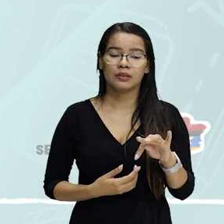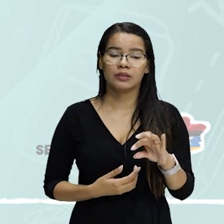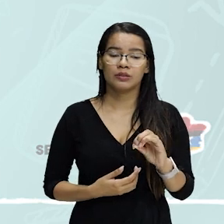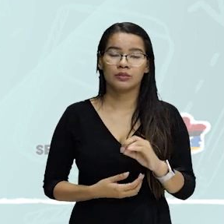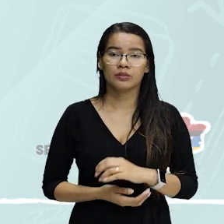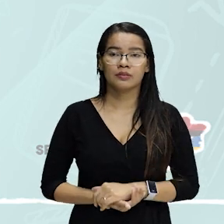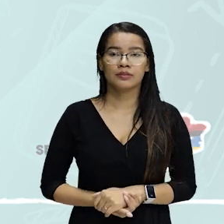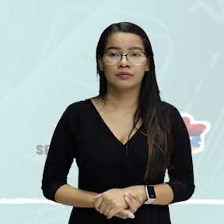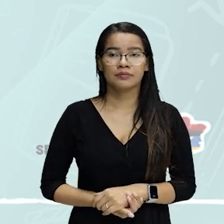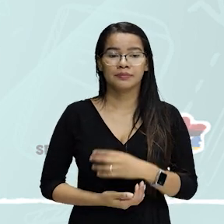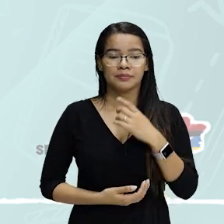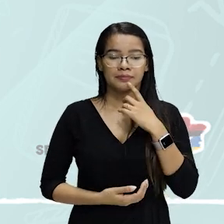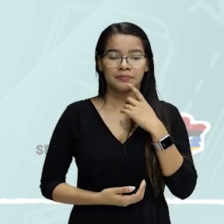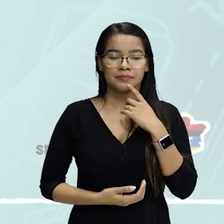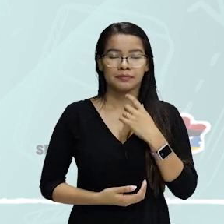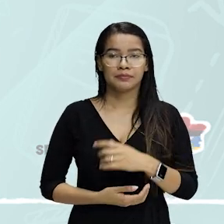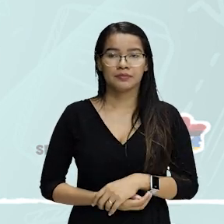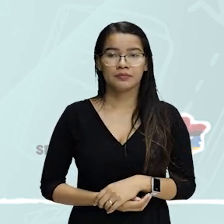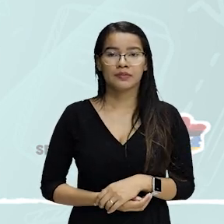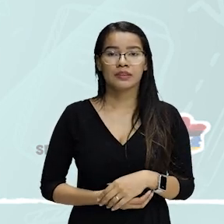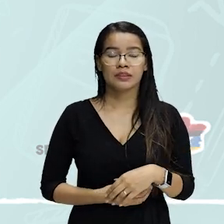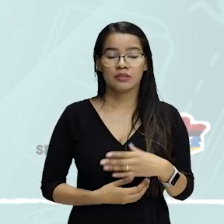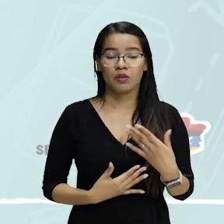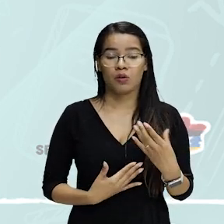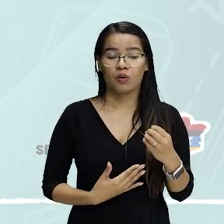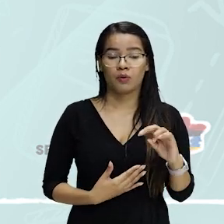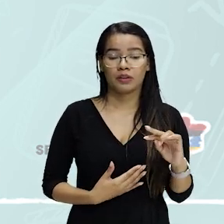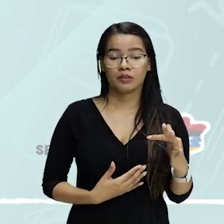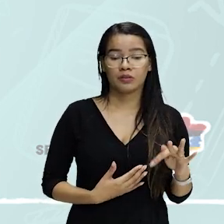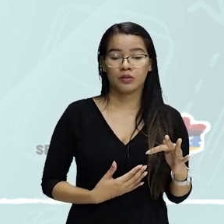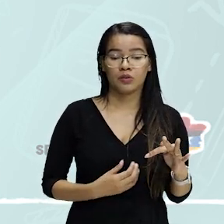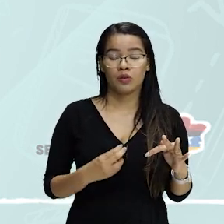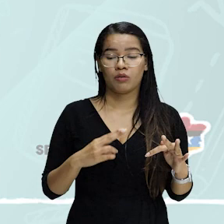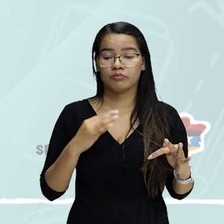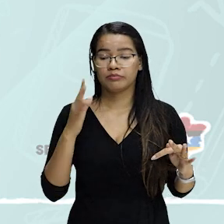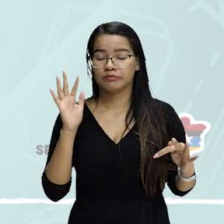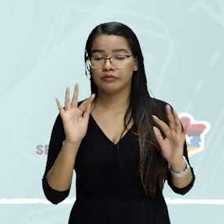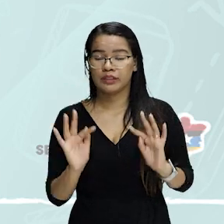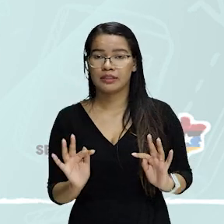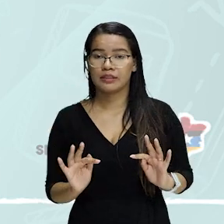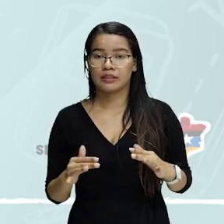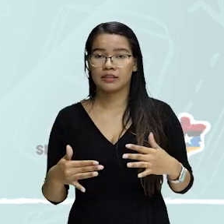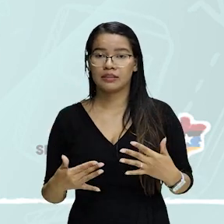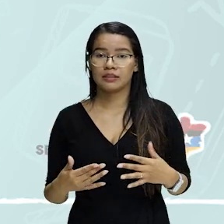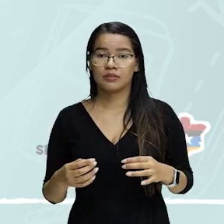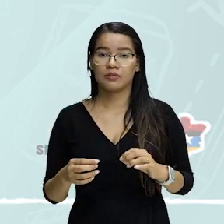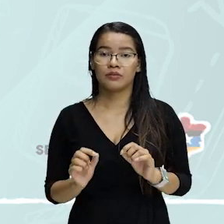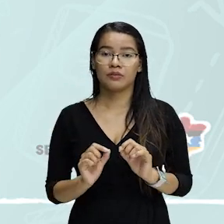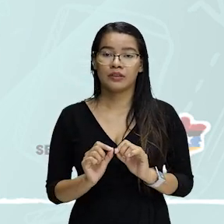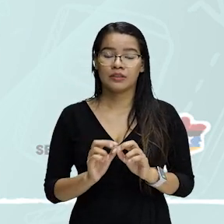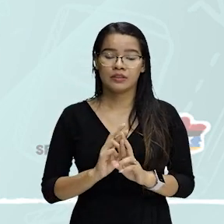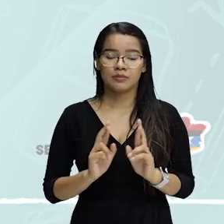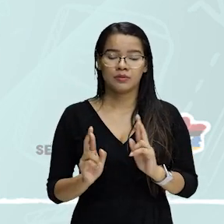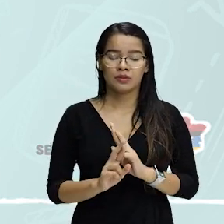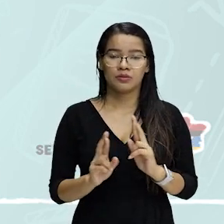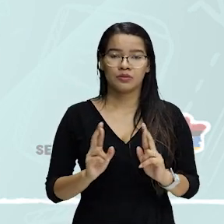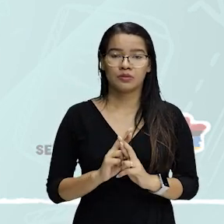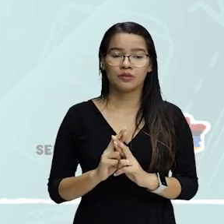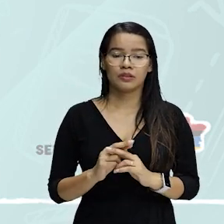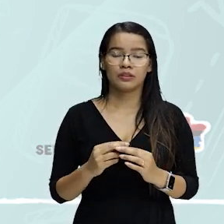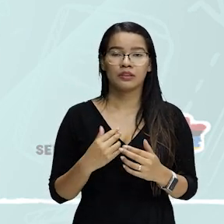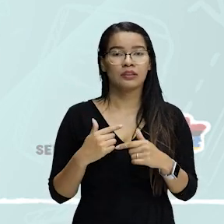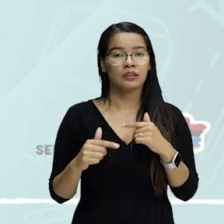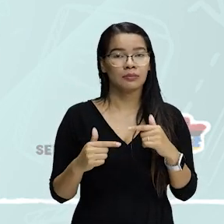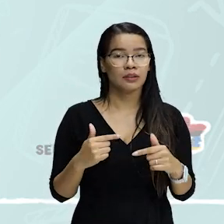meu riso e derramar meu pranto. Seja o pesar, né, seja a dor, ou seja de contente. Então o autor faz essa mistura aí,